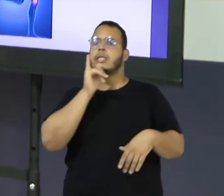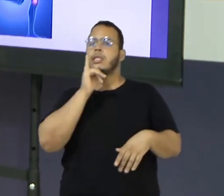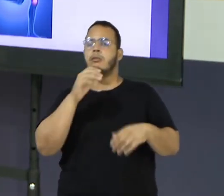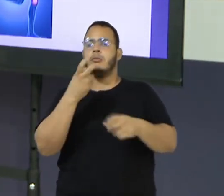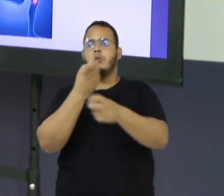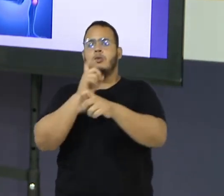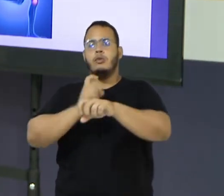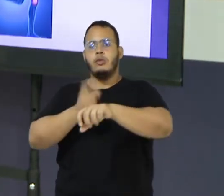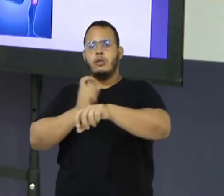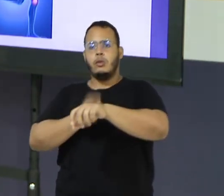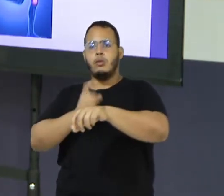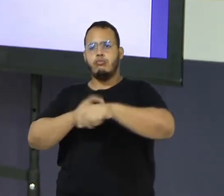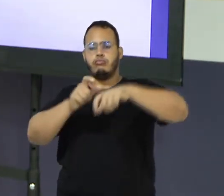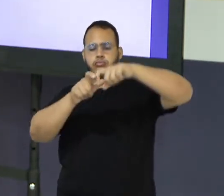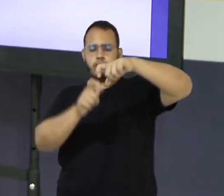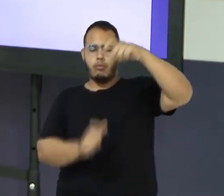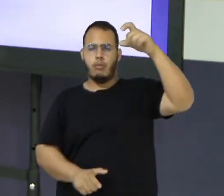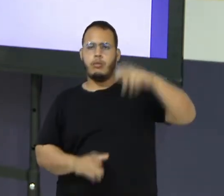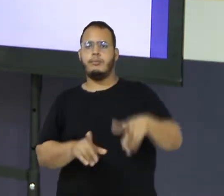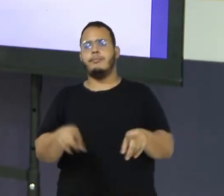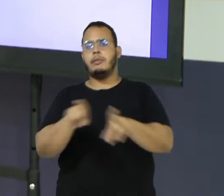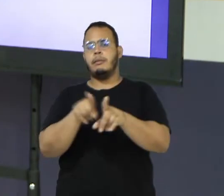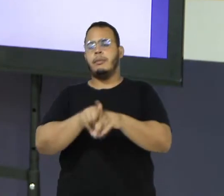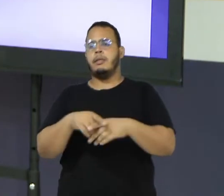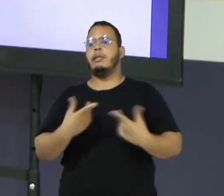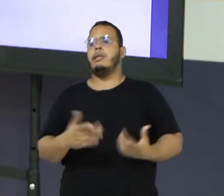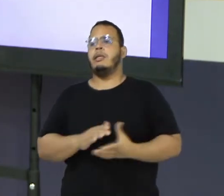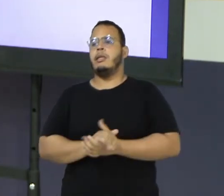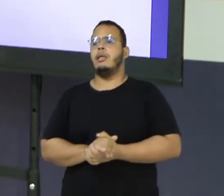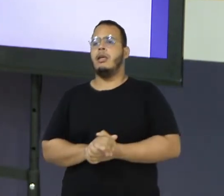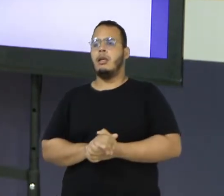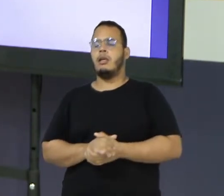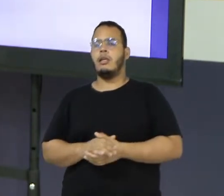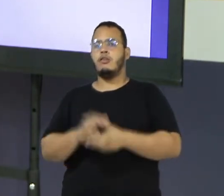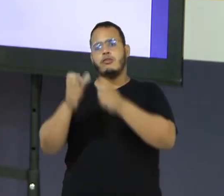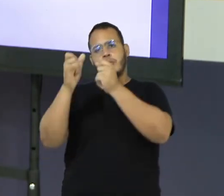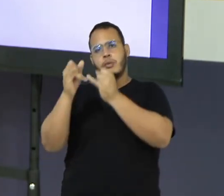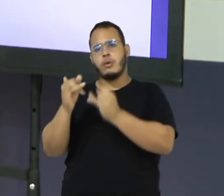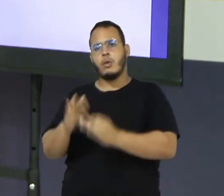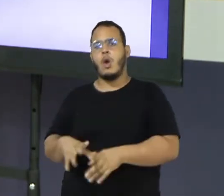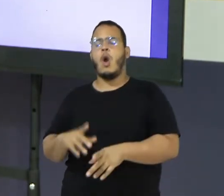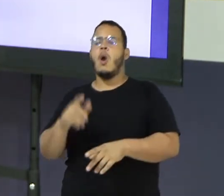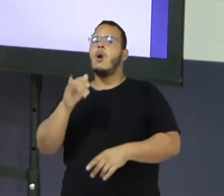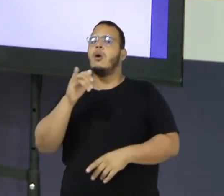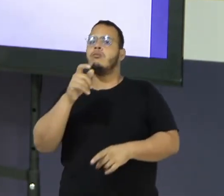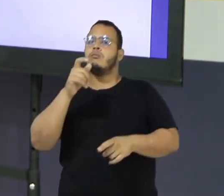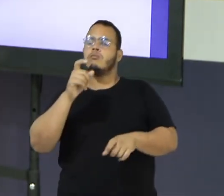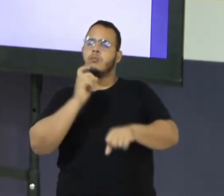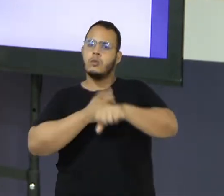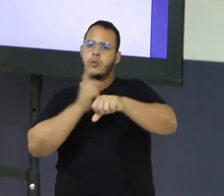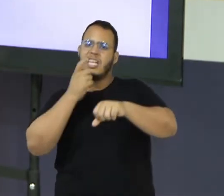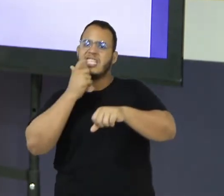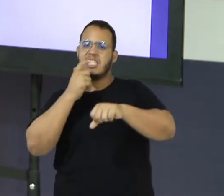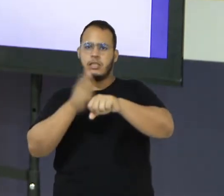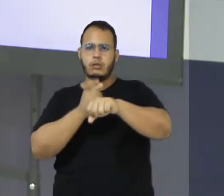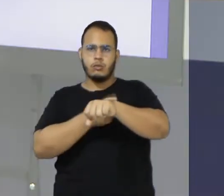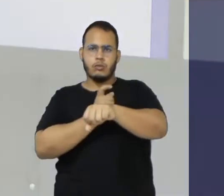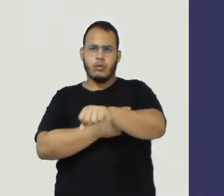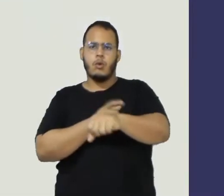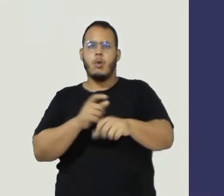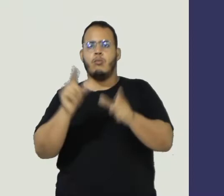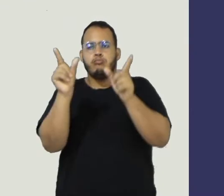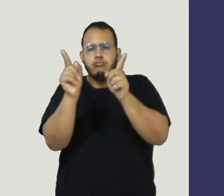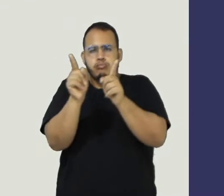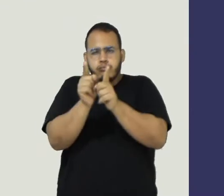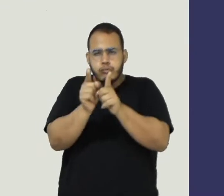ele é comprido. Quando a gente fala aqui também dos ossos curtos, a gente tem como ossos curtos, né, como o